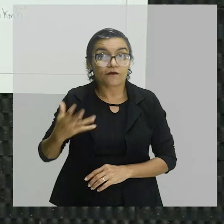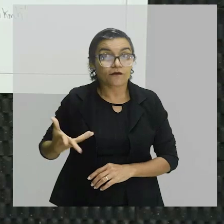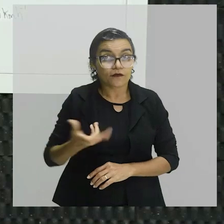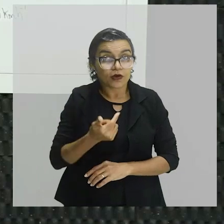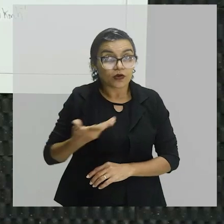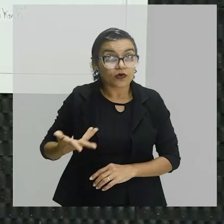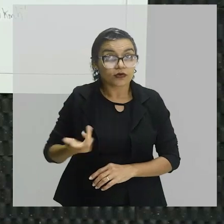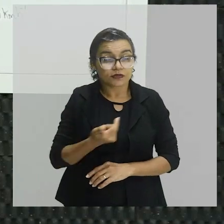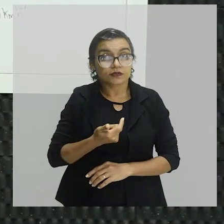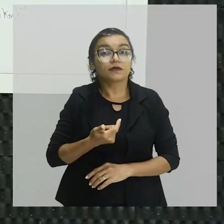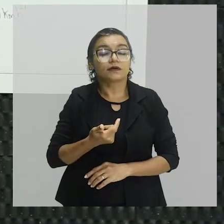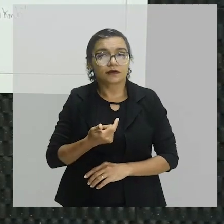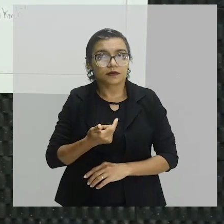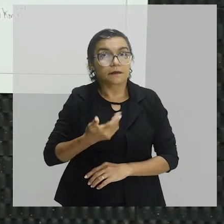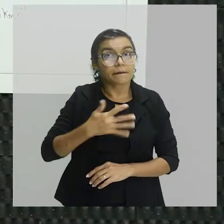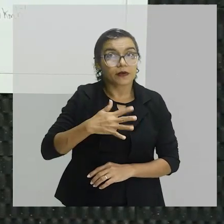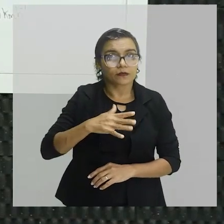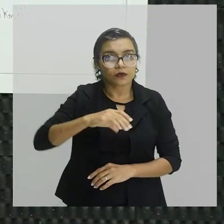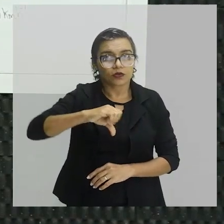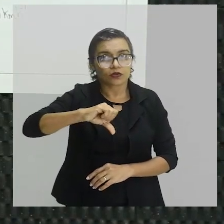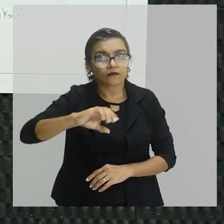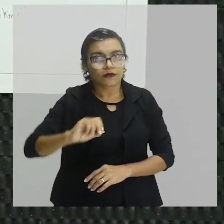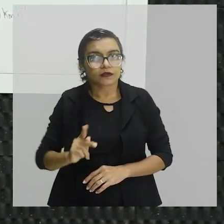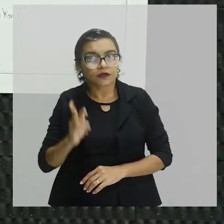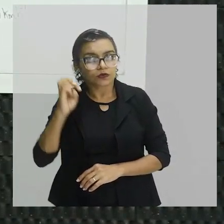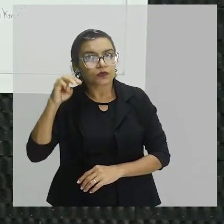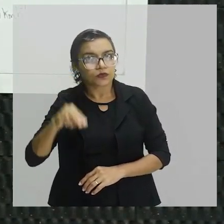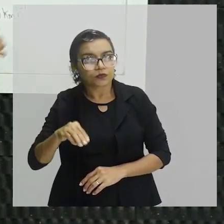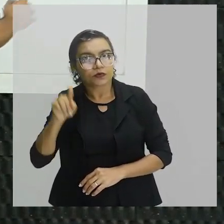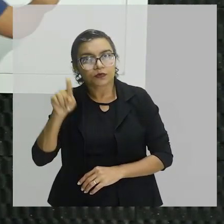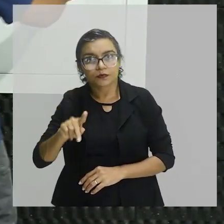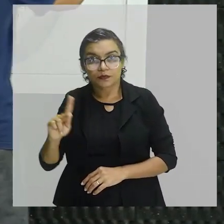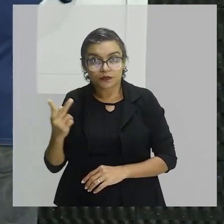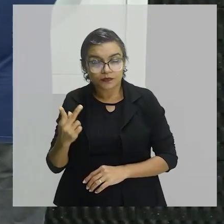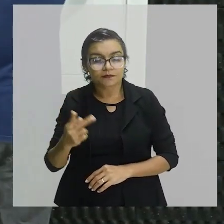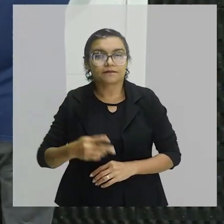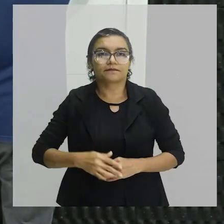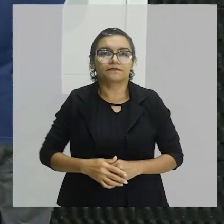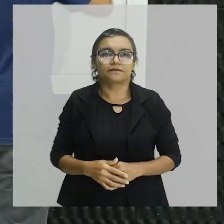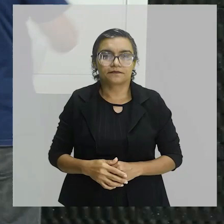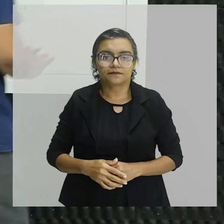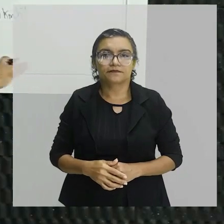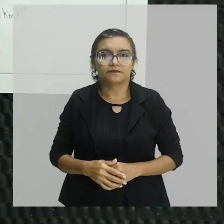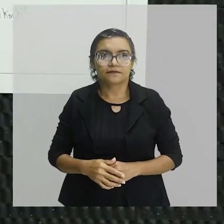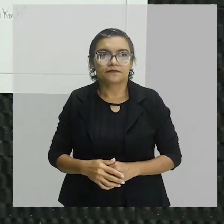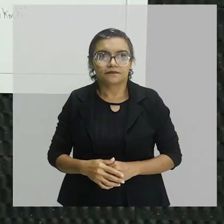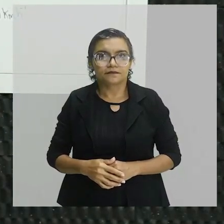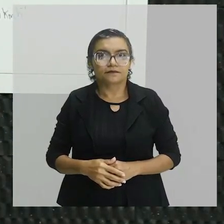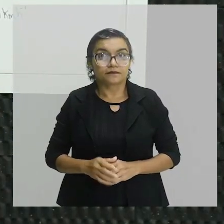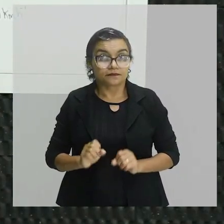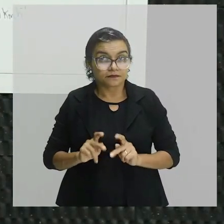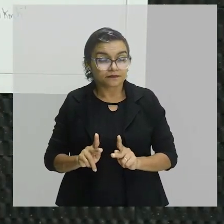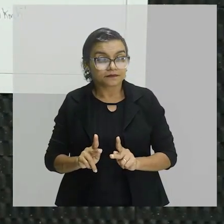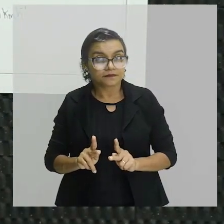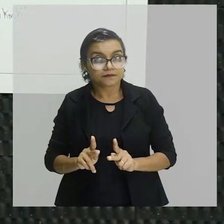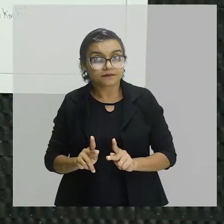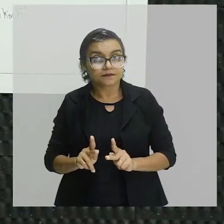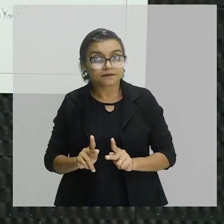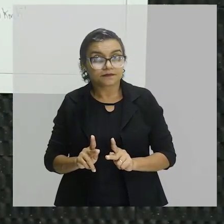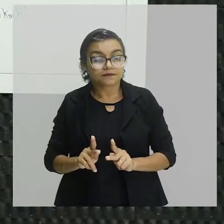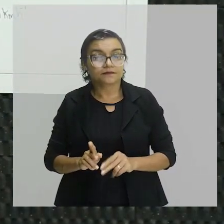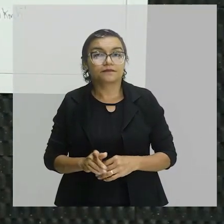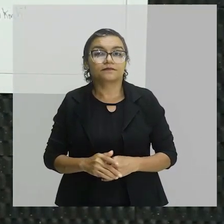passou. Foi aproximadamente 90 km por hora, né? Então, vai ser basicamente isso,